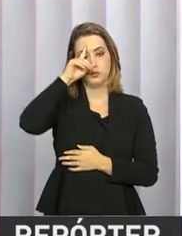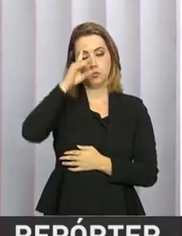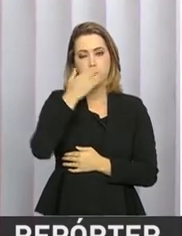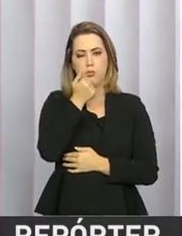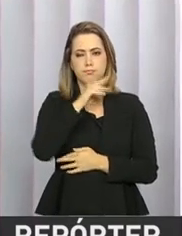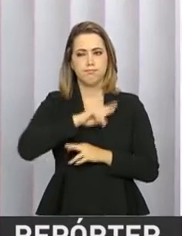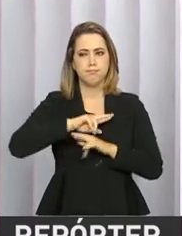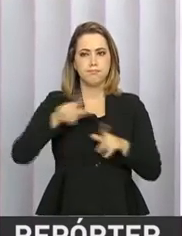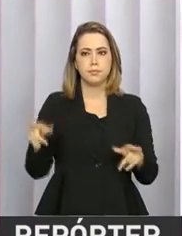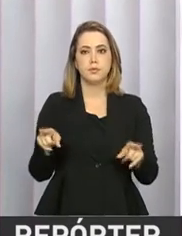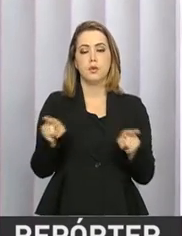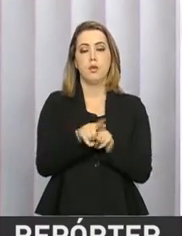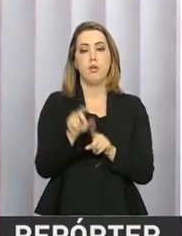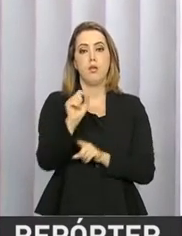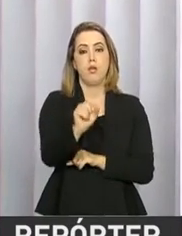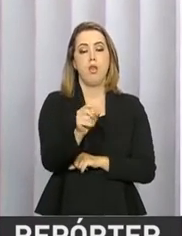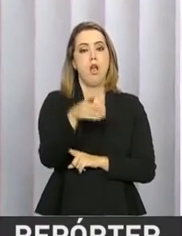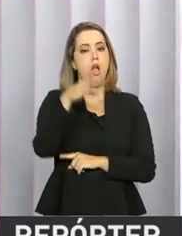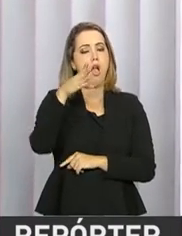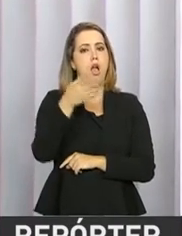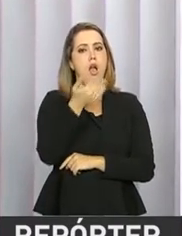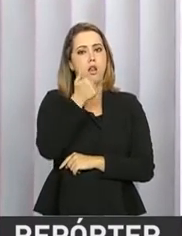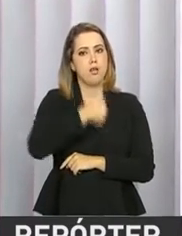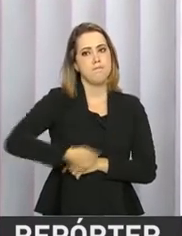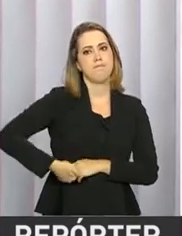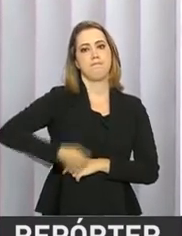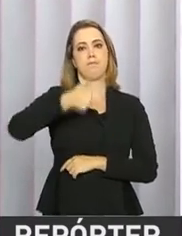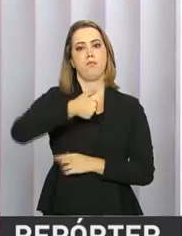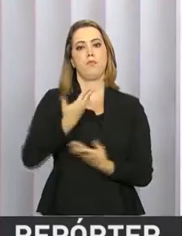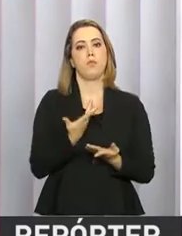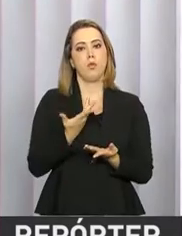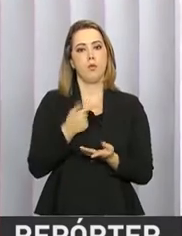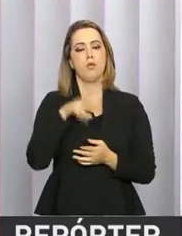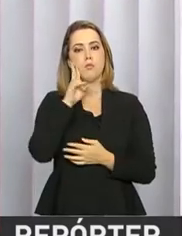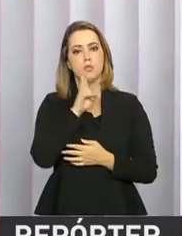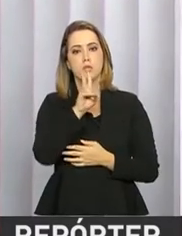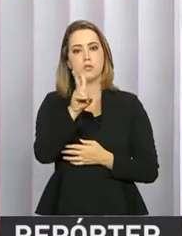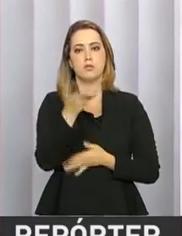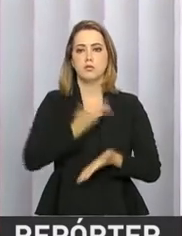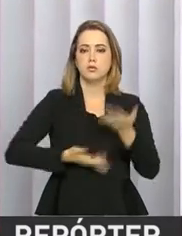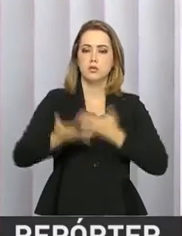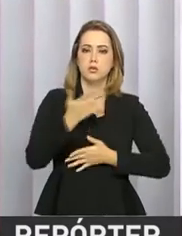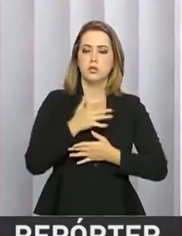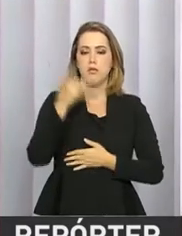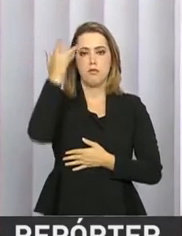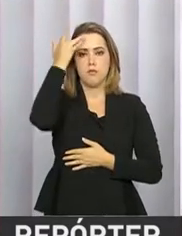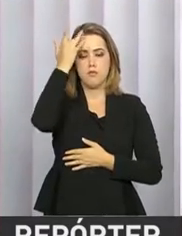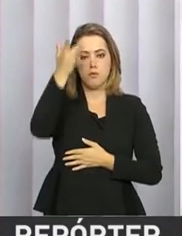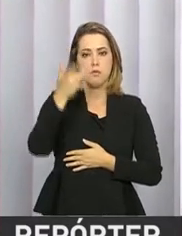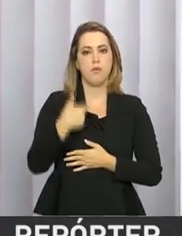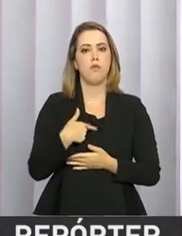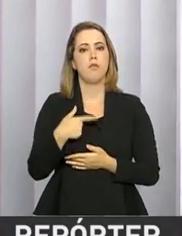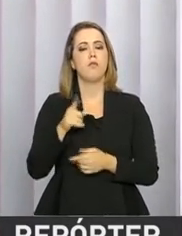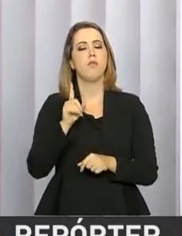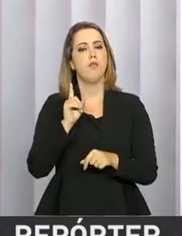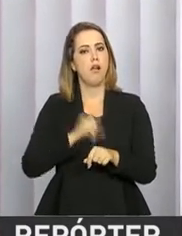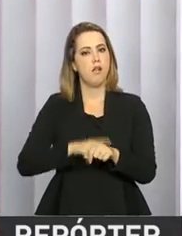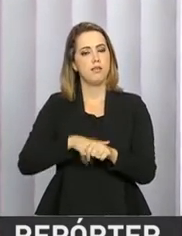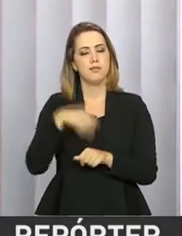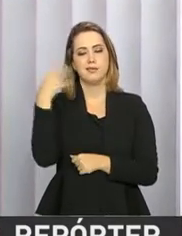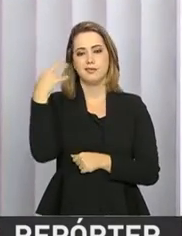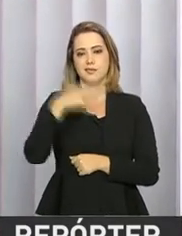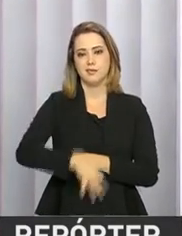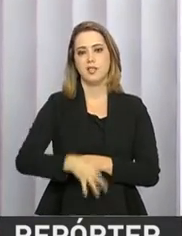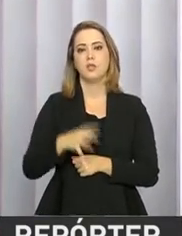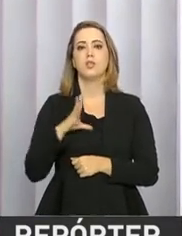alimentos detalhe alimento de alta qualidade com a logística facilitada fresco naquele o evento que vem para